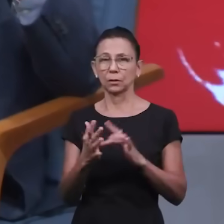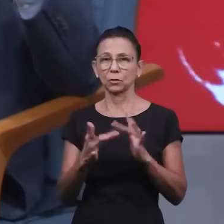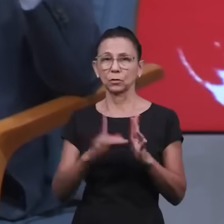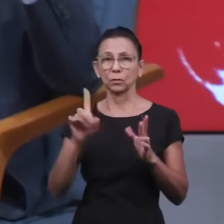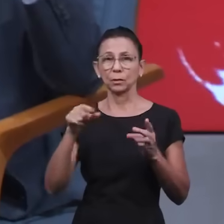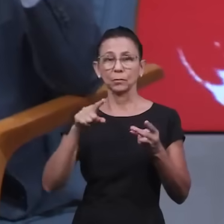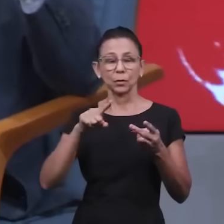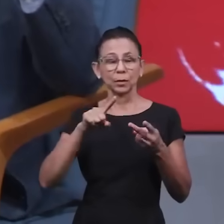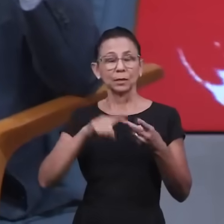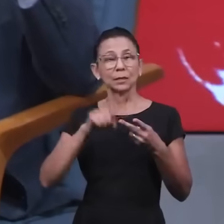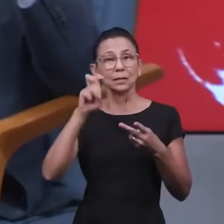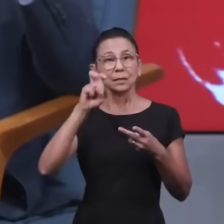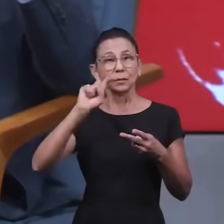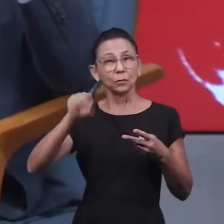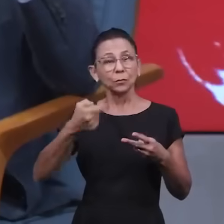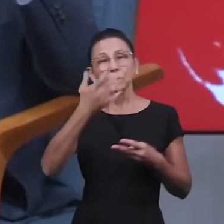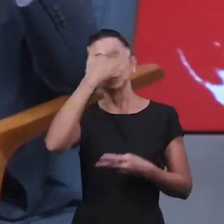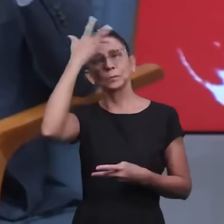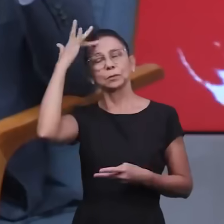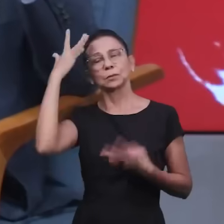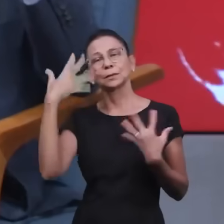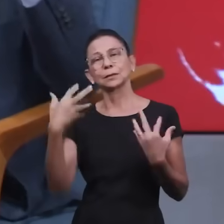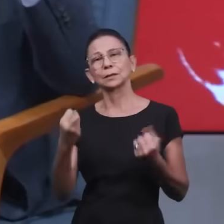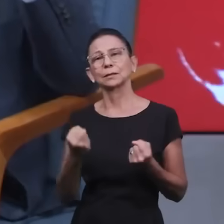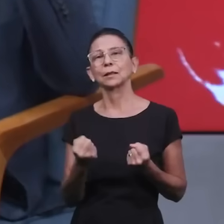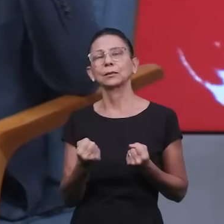de maneira, assim,